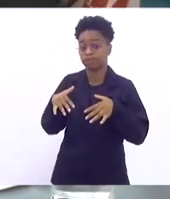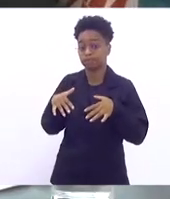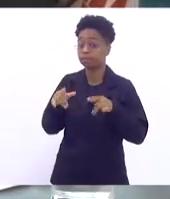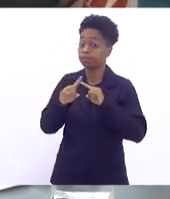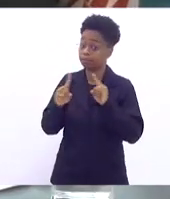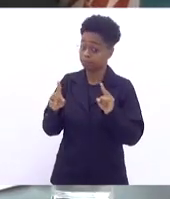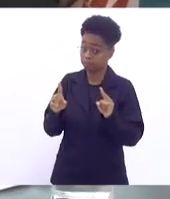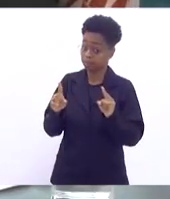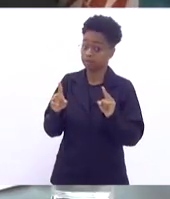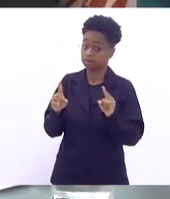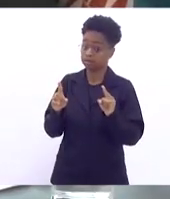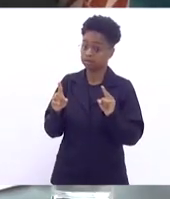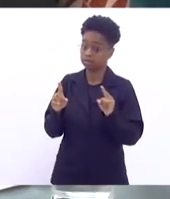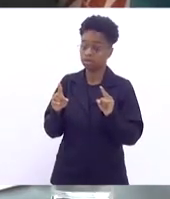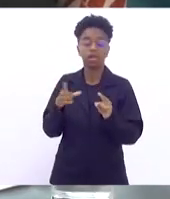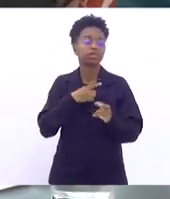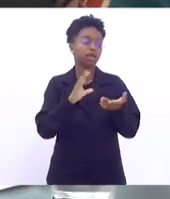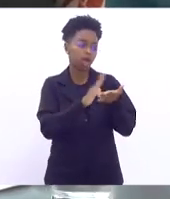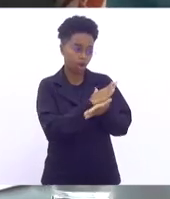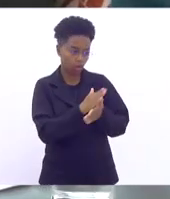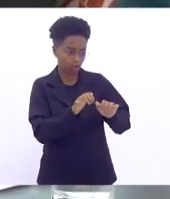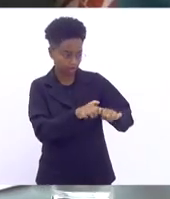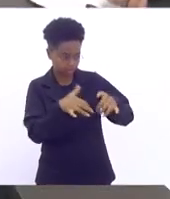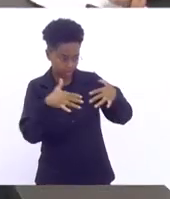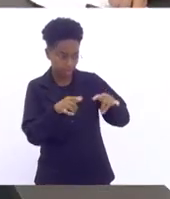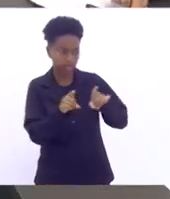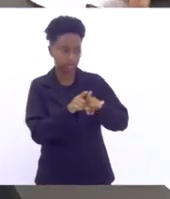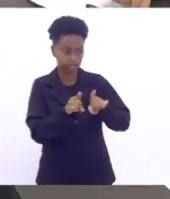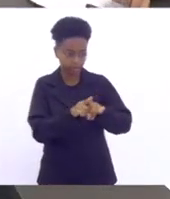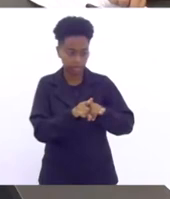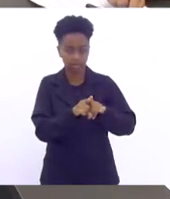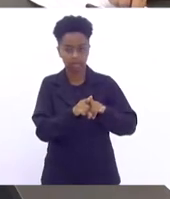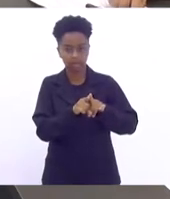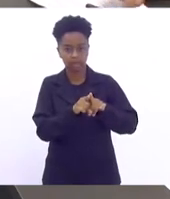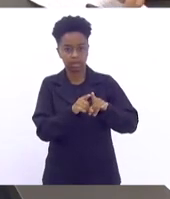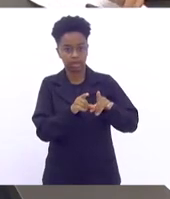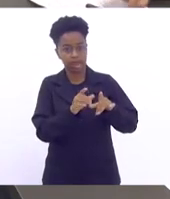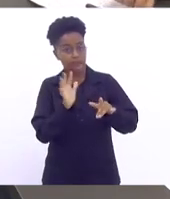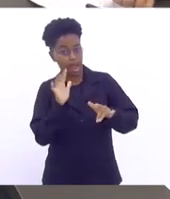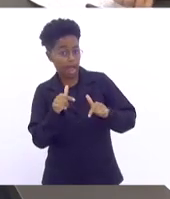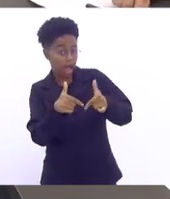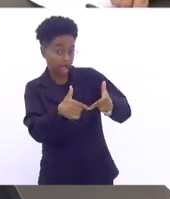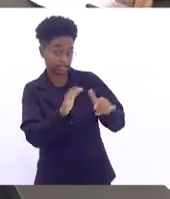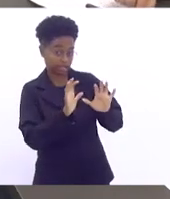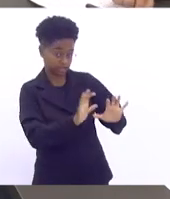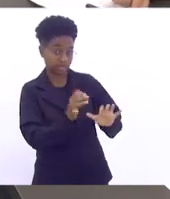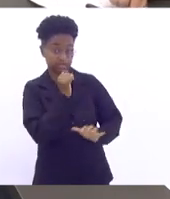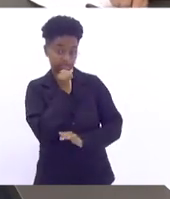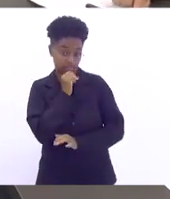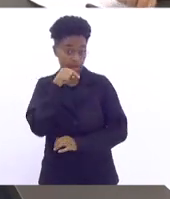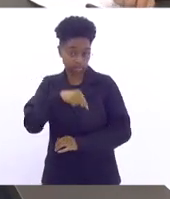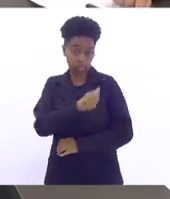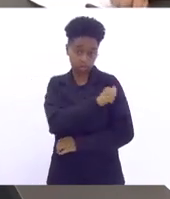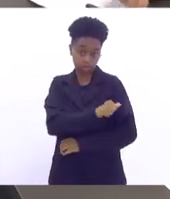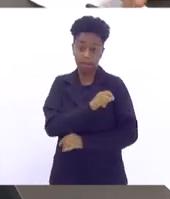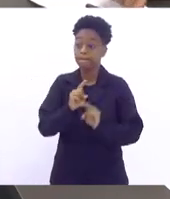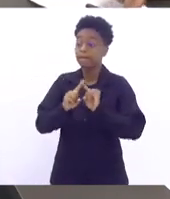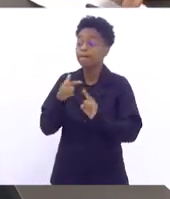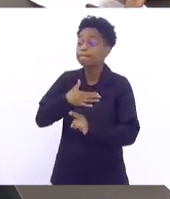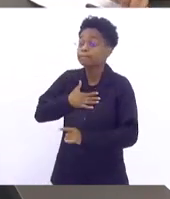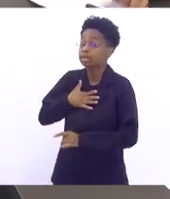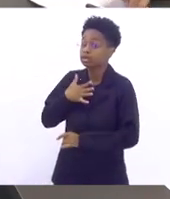imaginemos tem algumas assembleias e câmaras que agem dessa forma a câmera do Rio inclusive